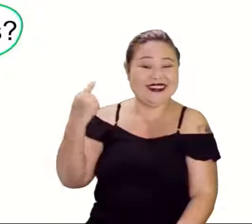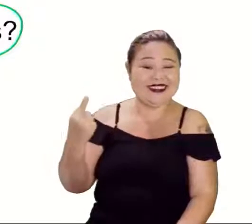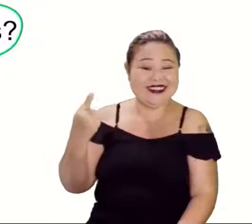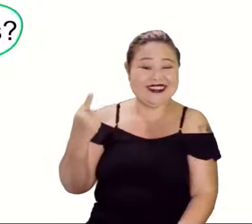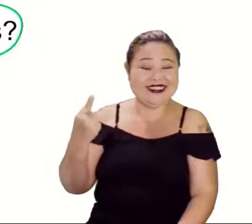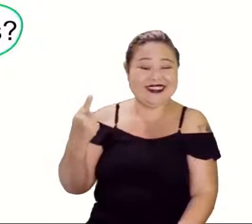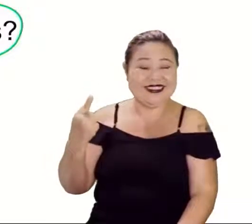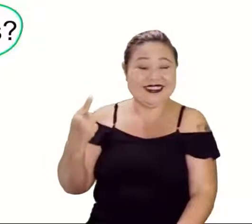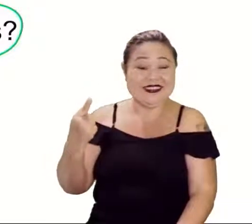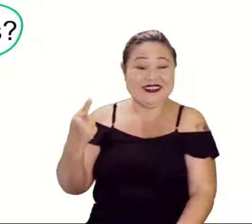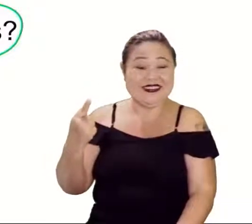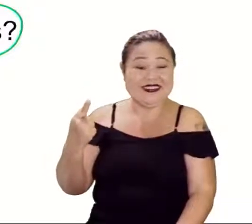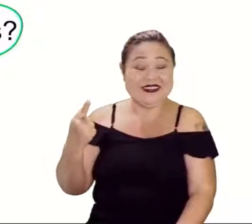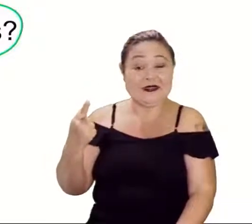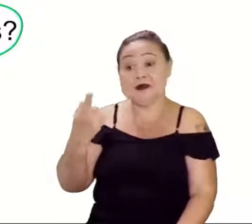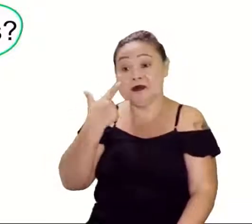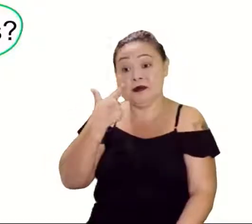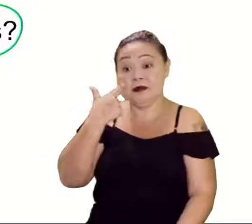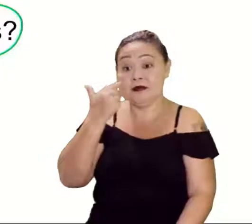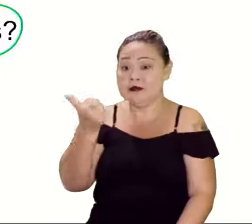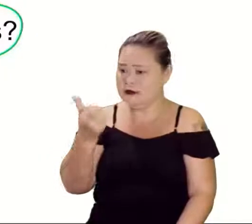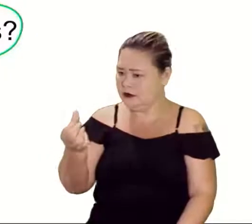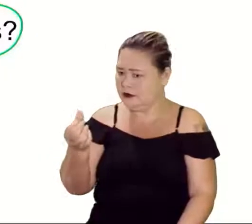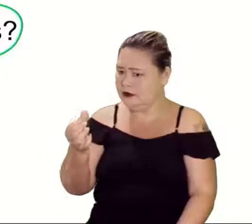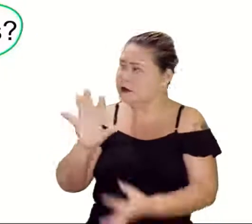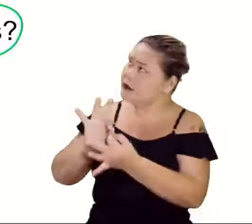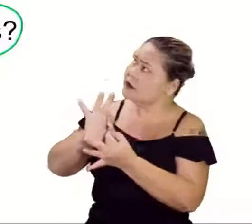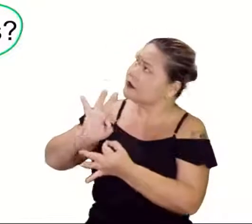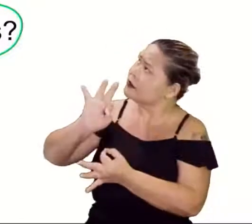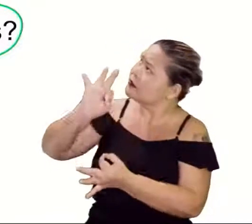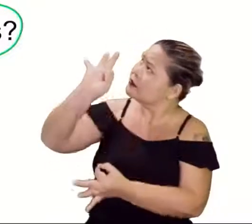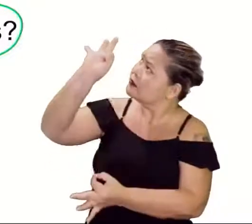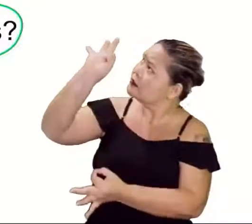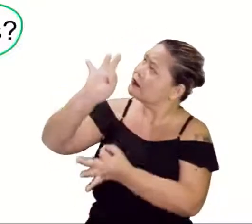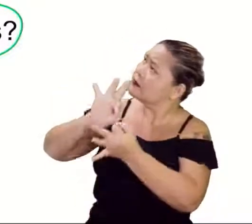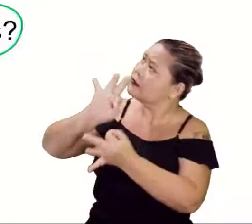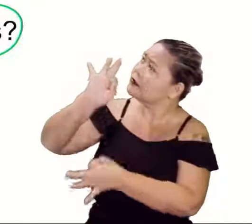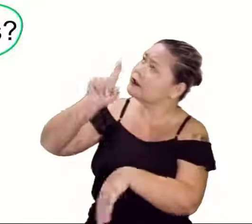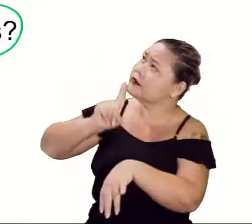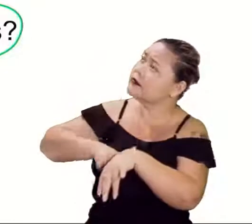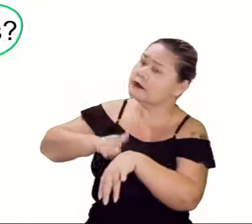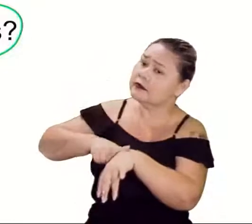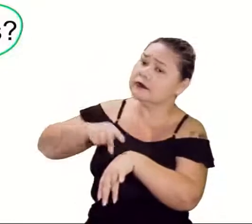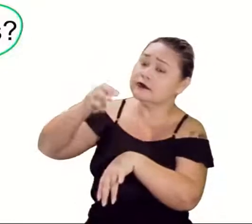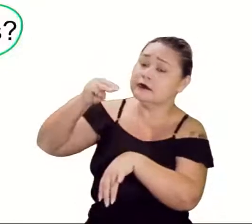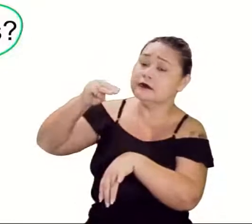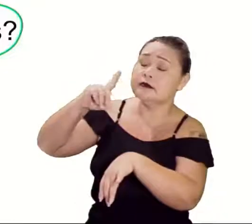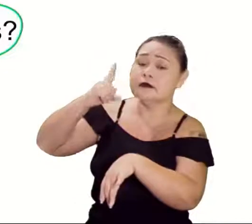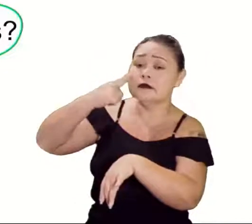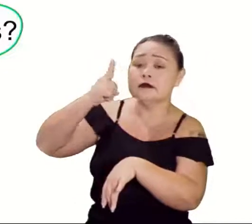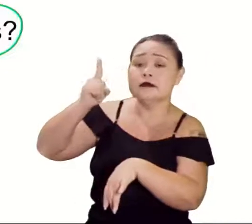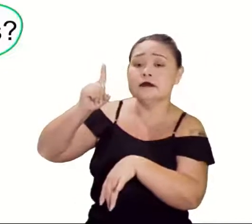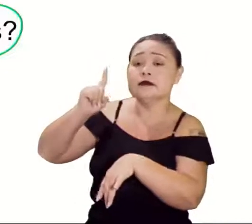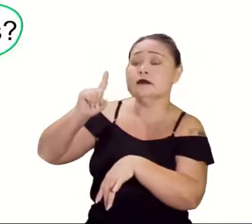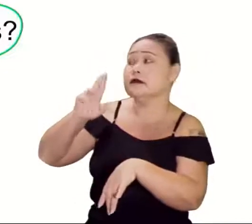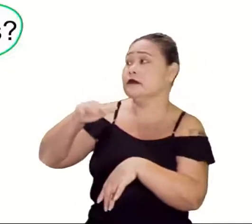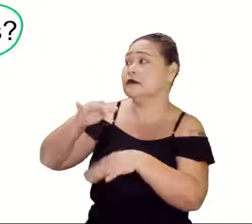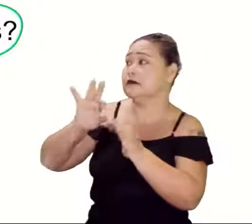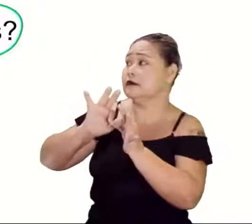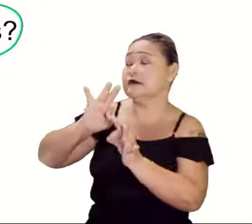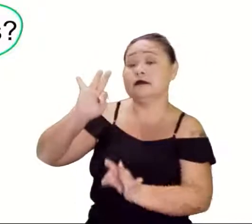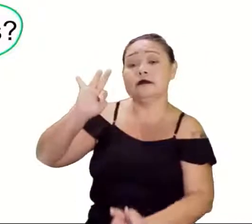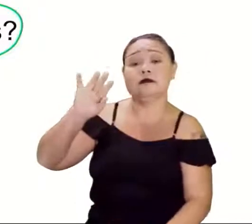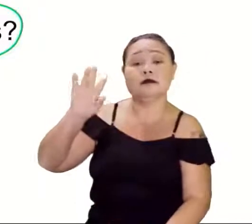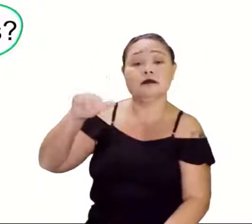lugar do... Não, o 16 é o meu comprimento, né? Comprimento de T, né? 16 metros, né? Quanto tempo demorou para chegar nessa altura?